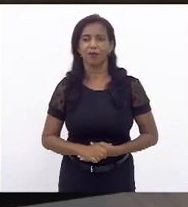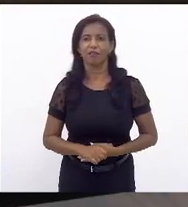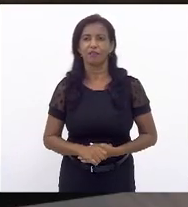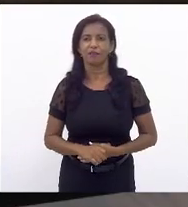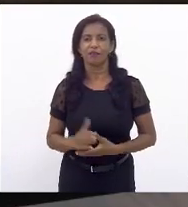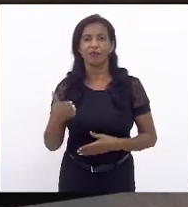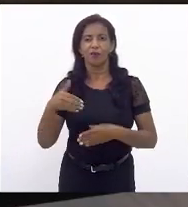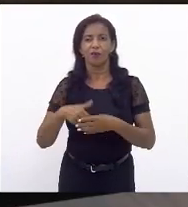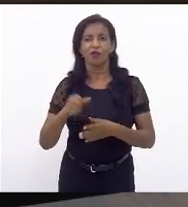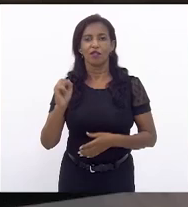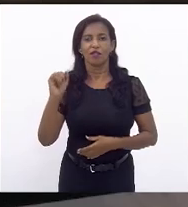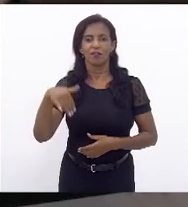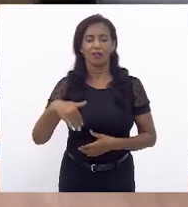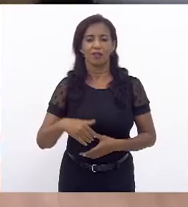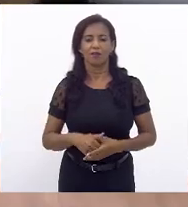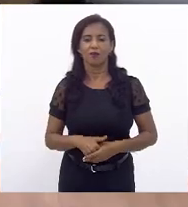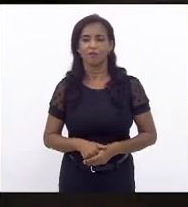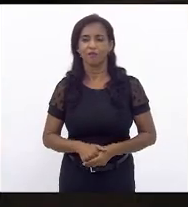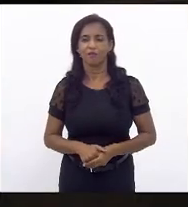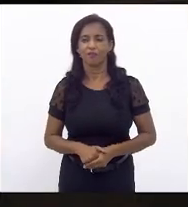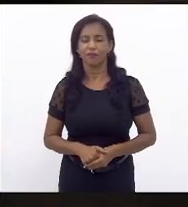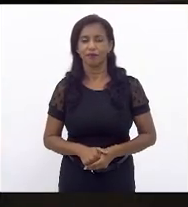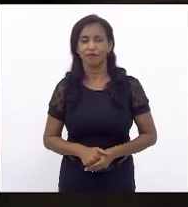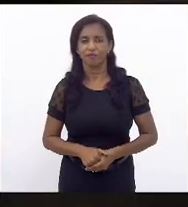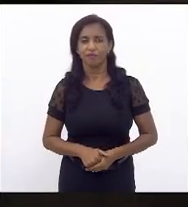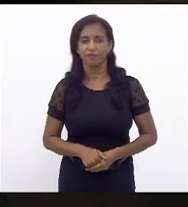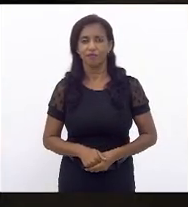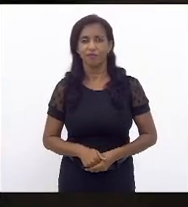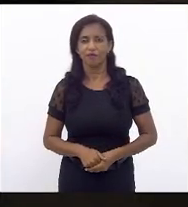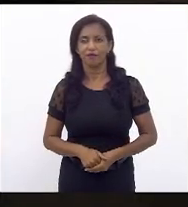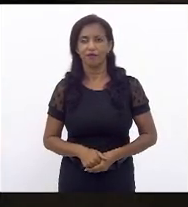eu voto sim. Deputado Alexandre Quinoploc, vota sim.